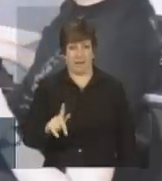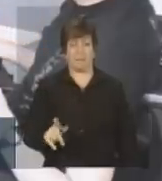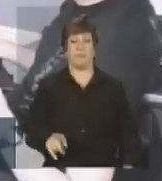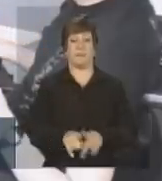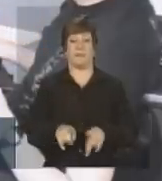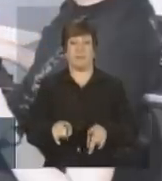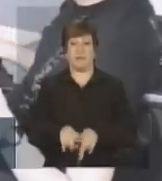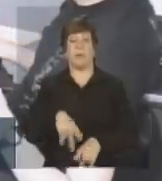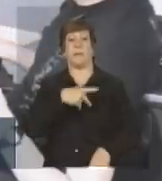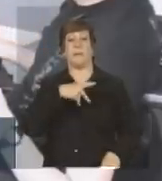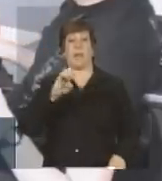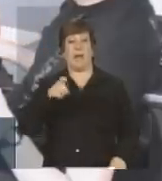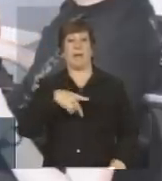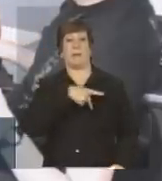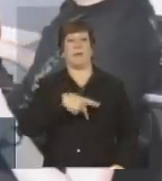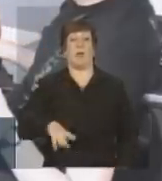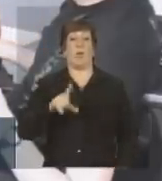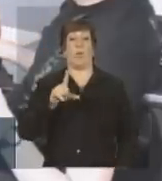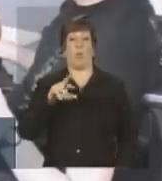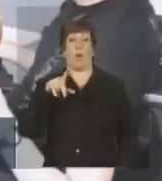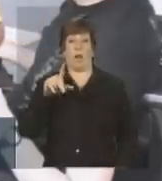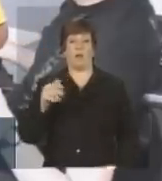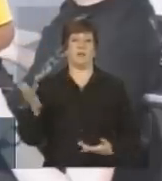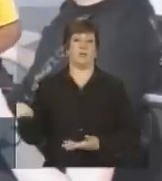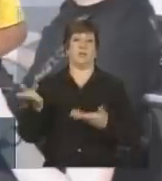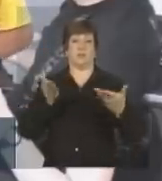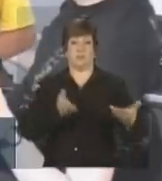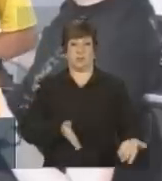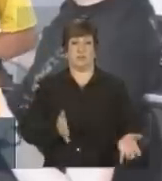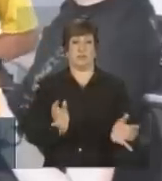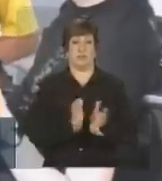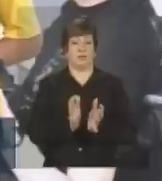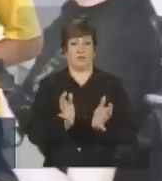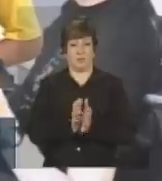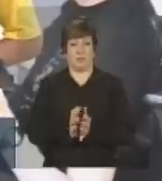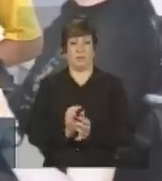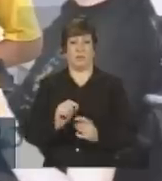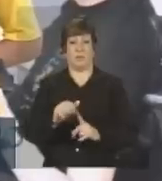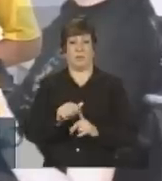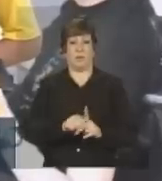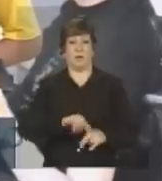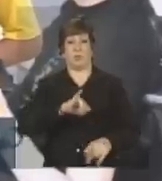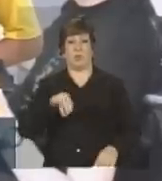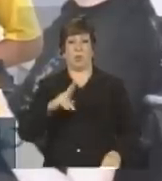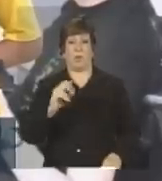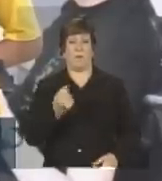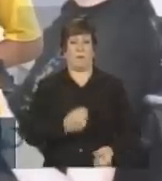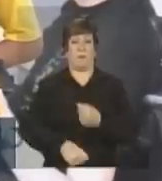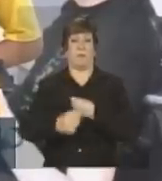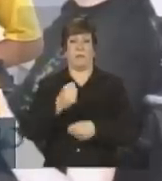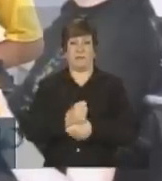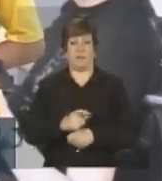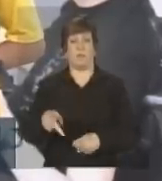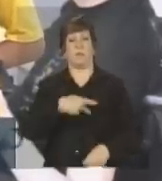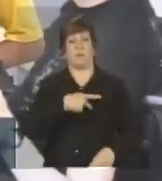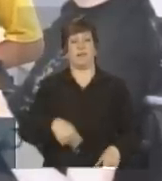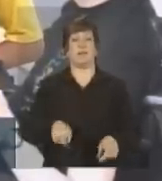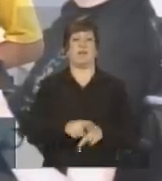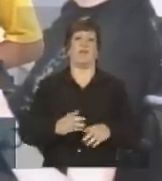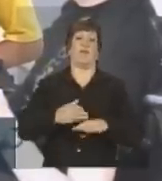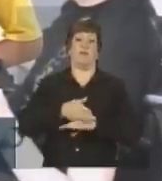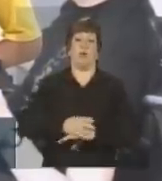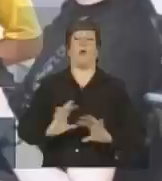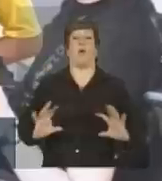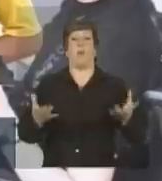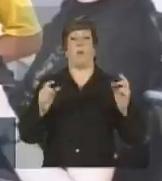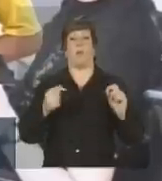ex-presidente Lula ao Congresso da União Nacional dos Estudantes no mês de julho passado, em Goiânia, quando o presidente foi também comemorar o fato